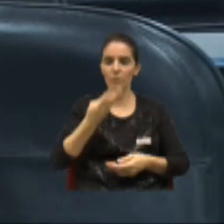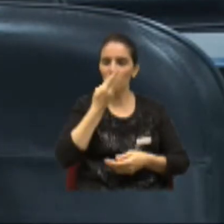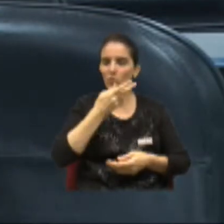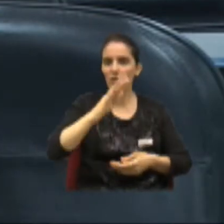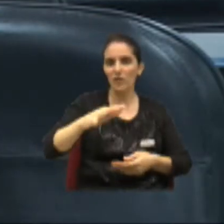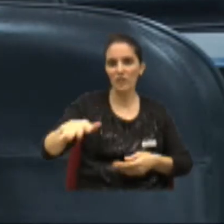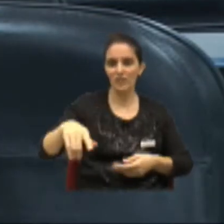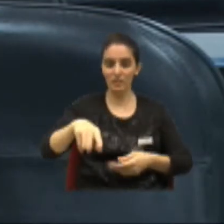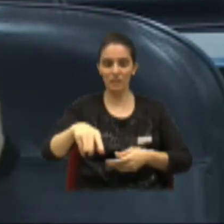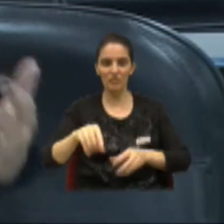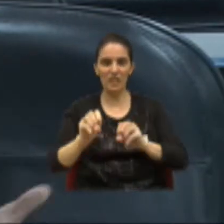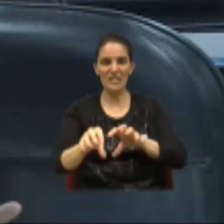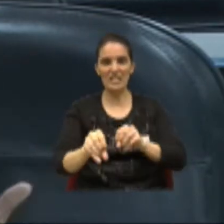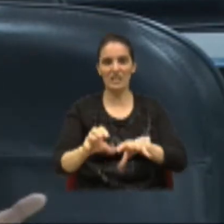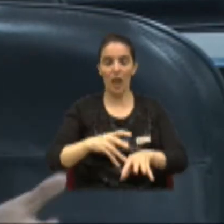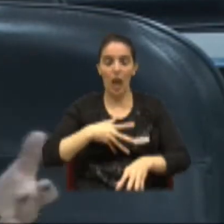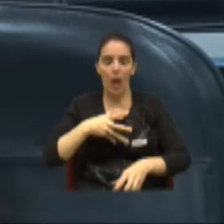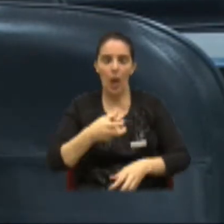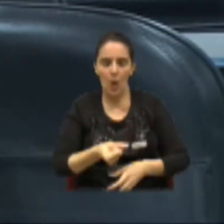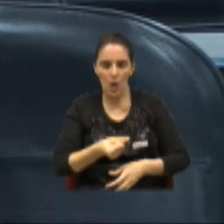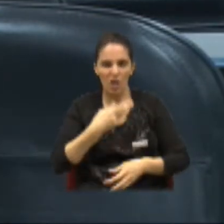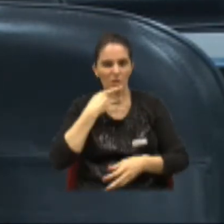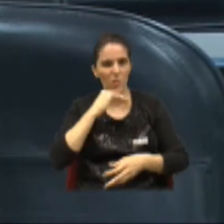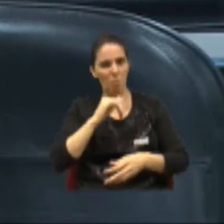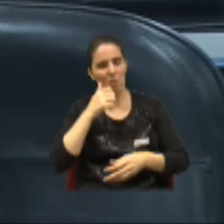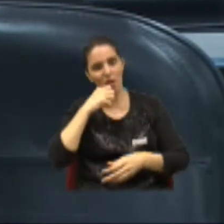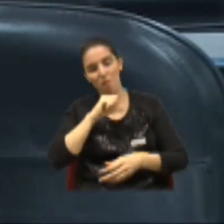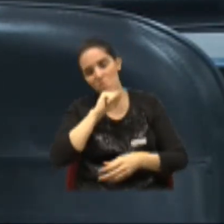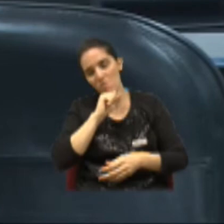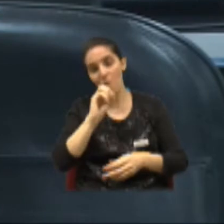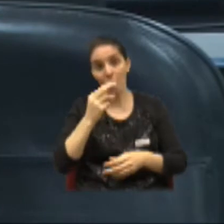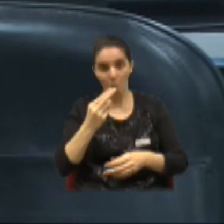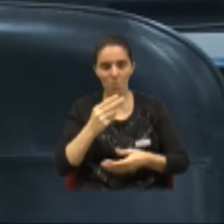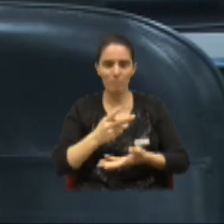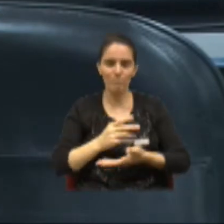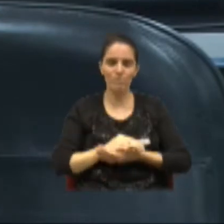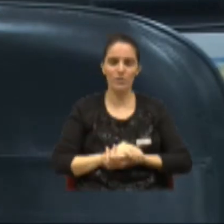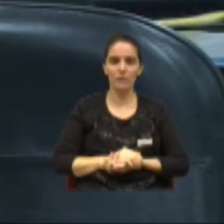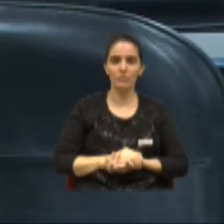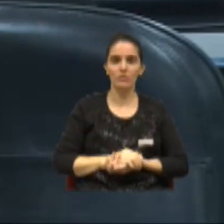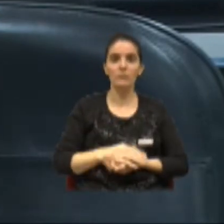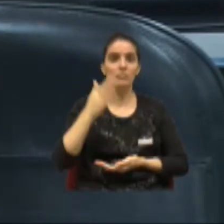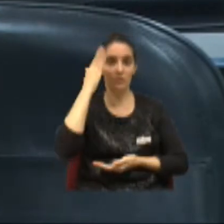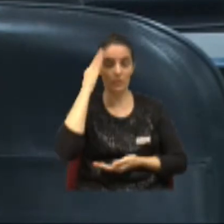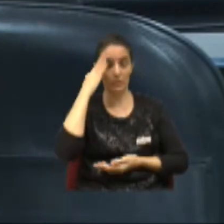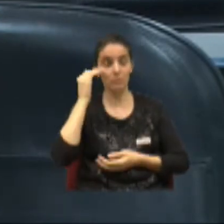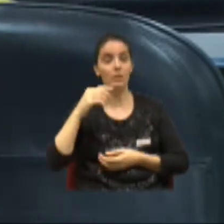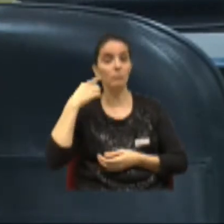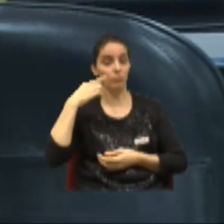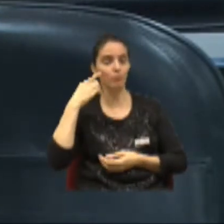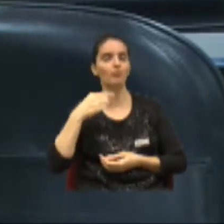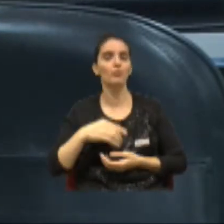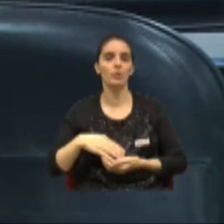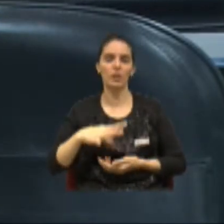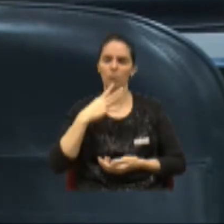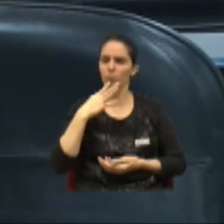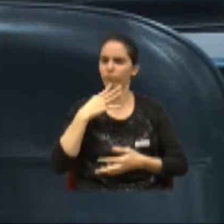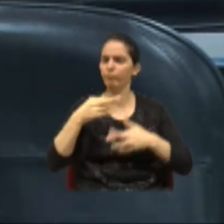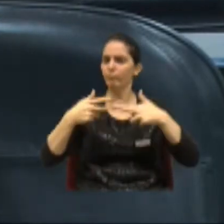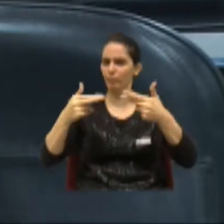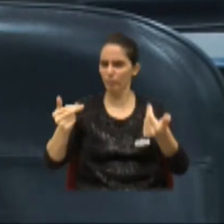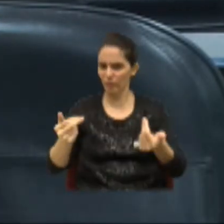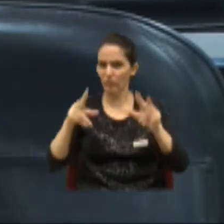Hoje nós, enquanto advogadas, temos situações corriqueiras em nossos escritórios relacionados a